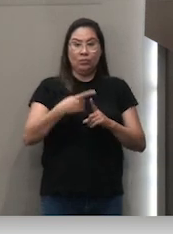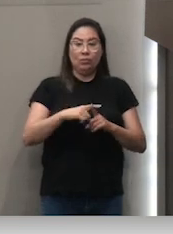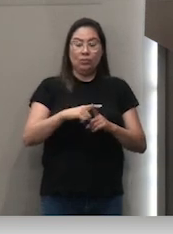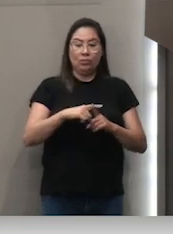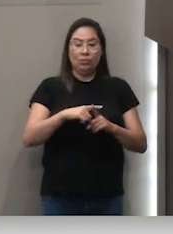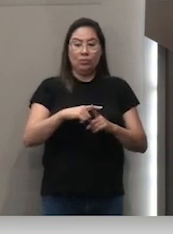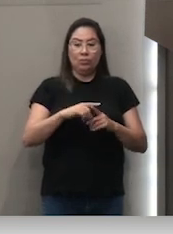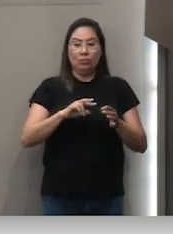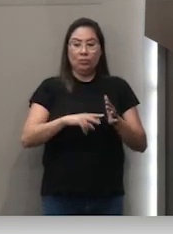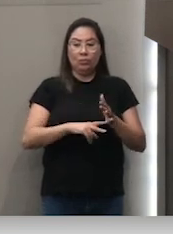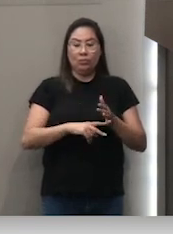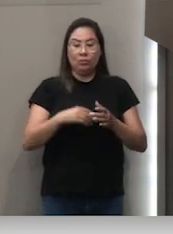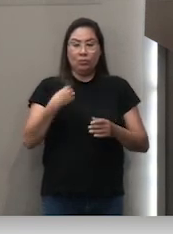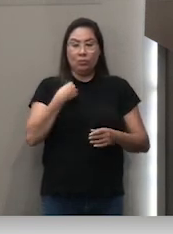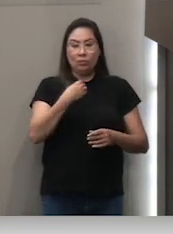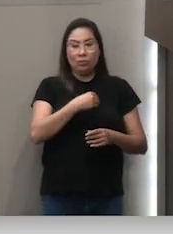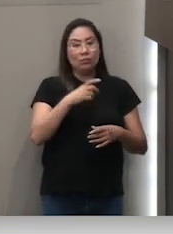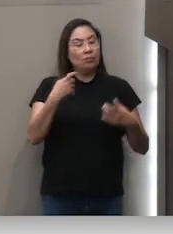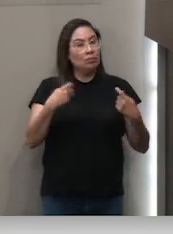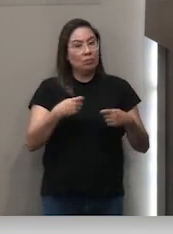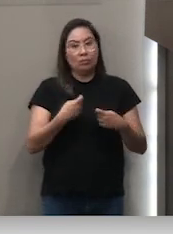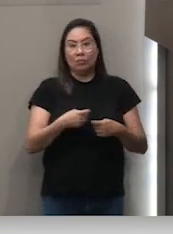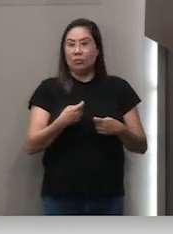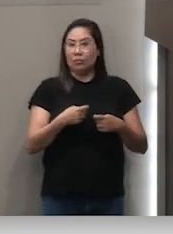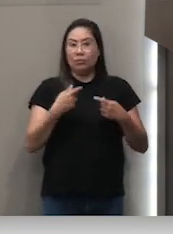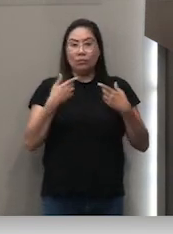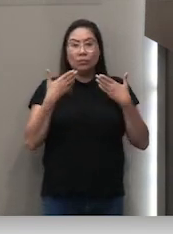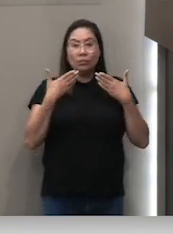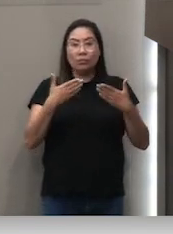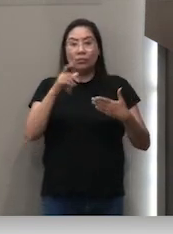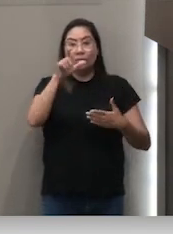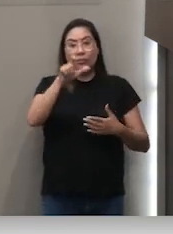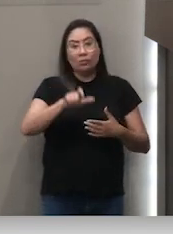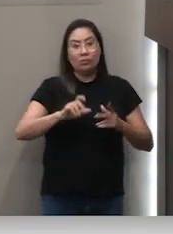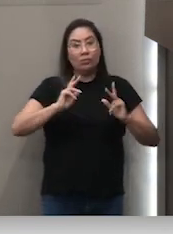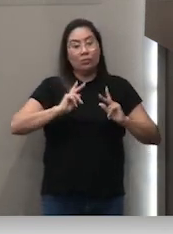Cremers. Porque nós vamos ter que trazer à tona